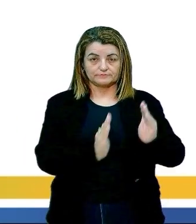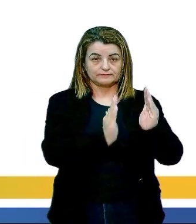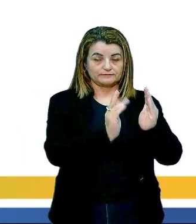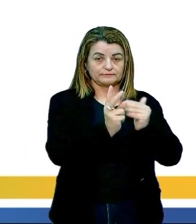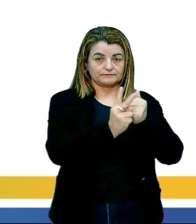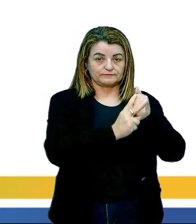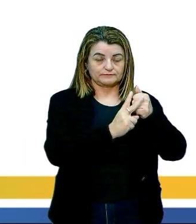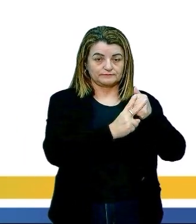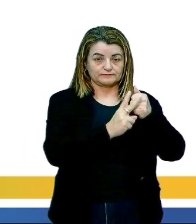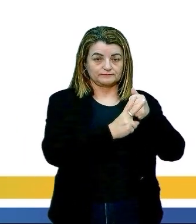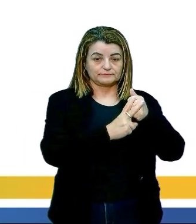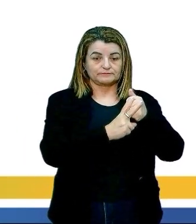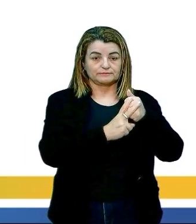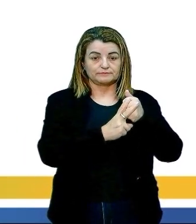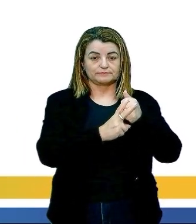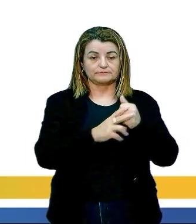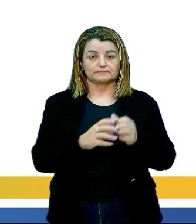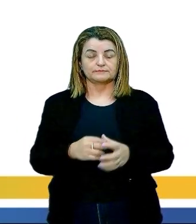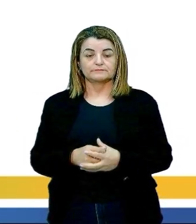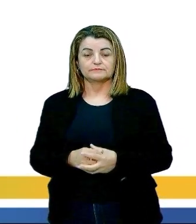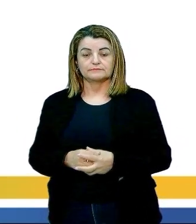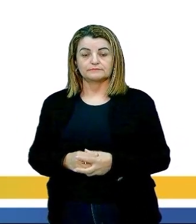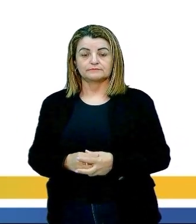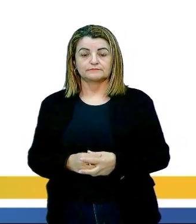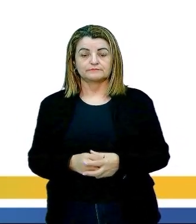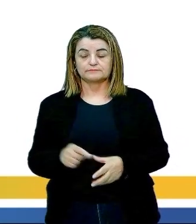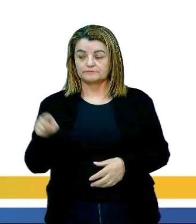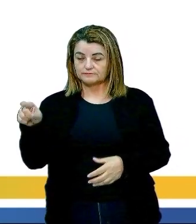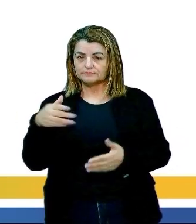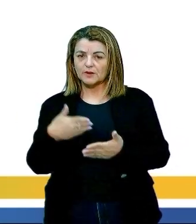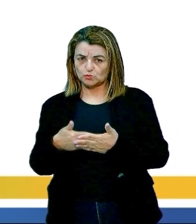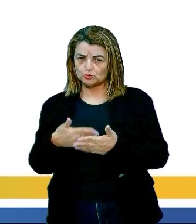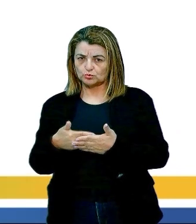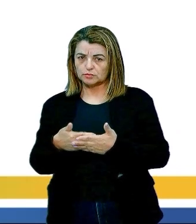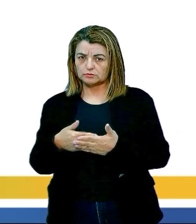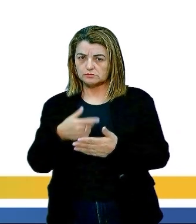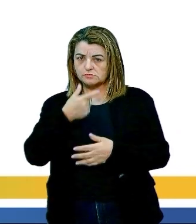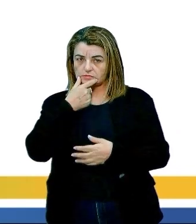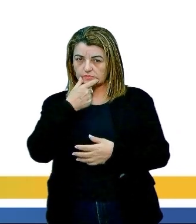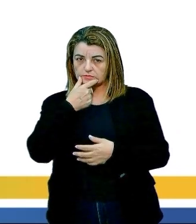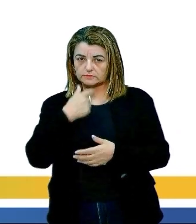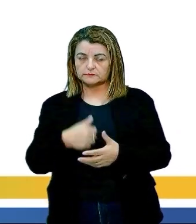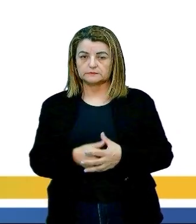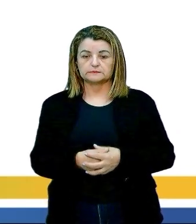auxiliar. Does he study English? Ele estuda inglês?